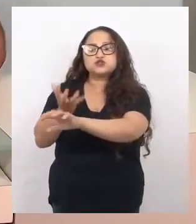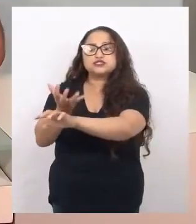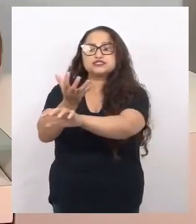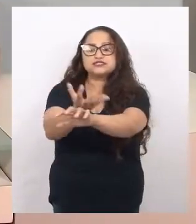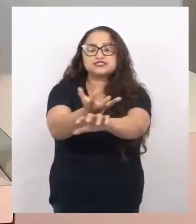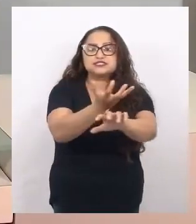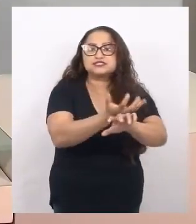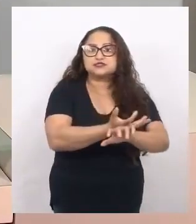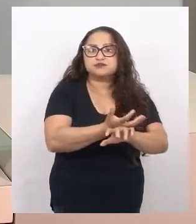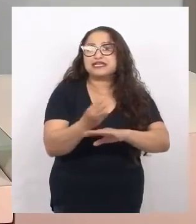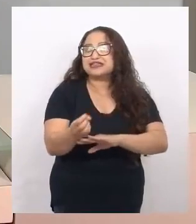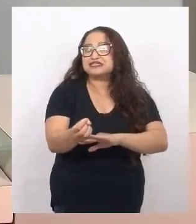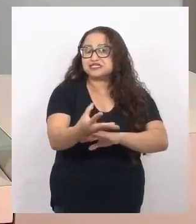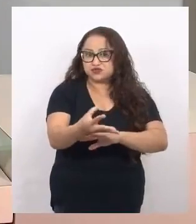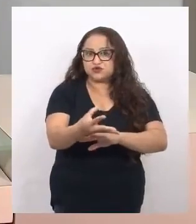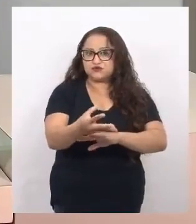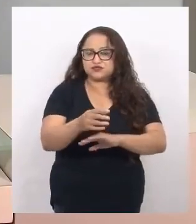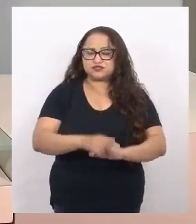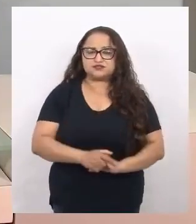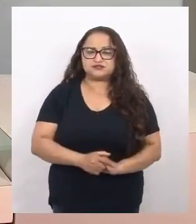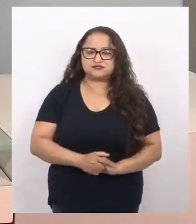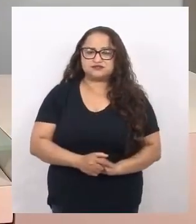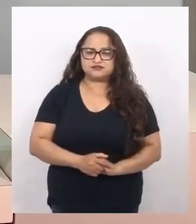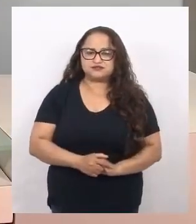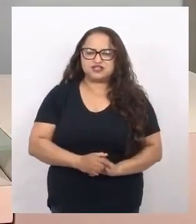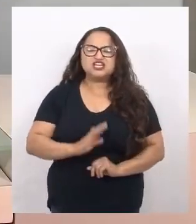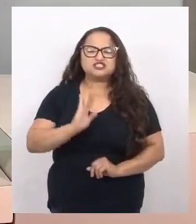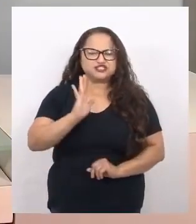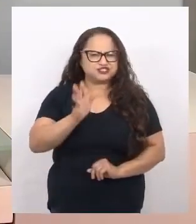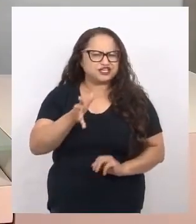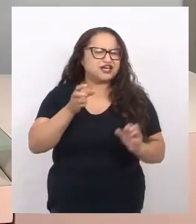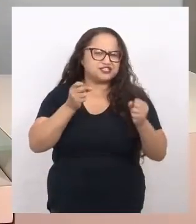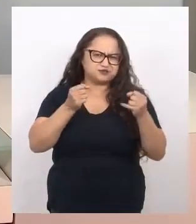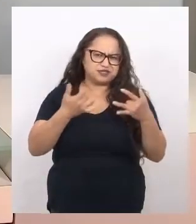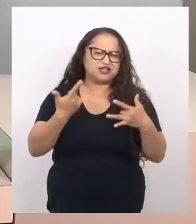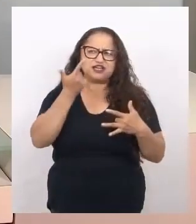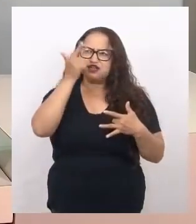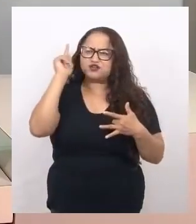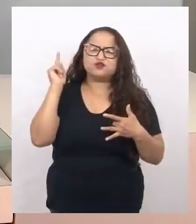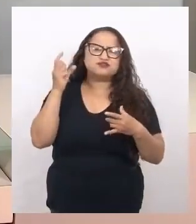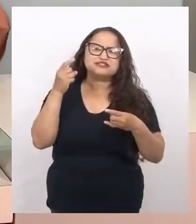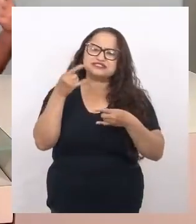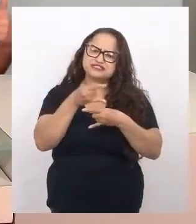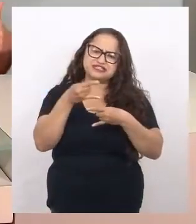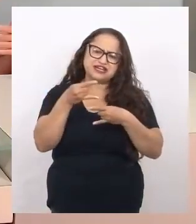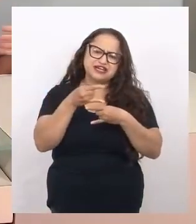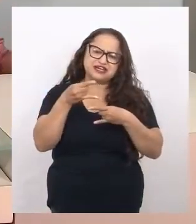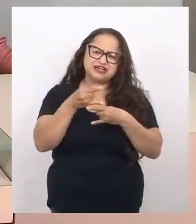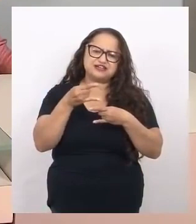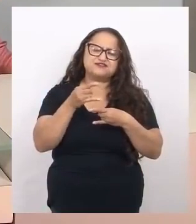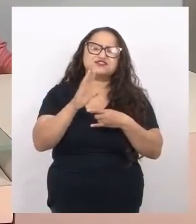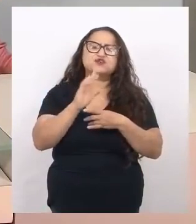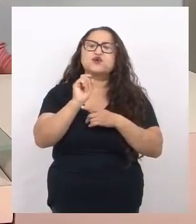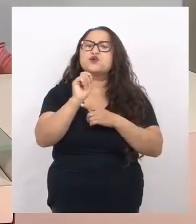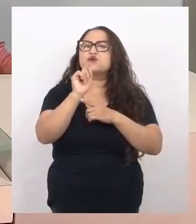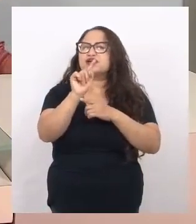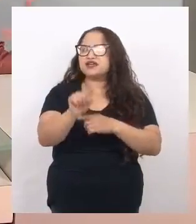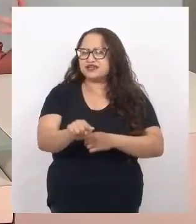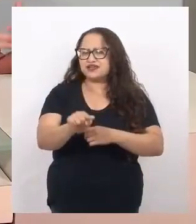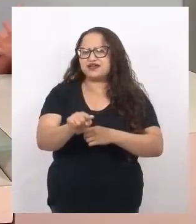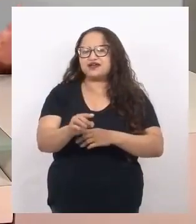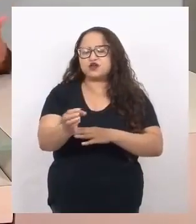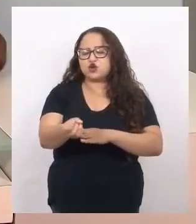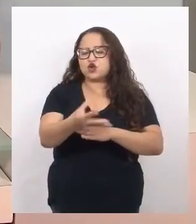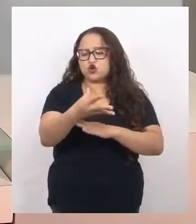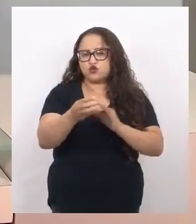curriculares novos, tá? E aí, eu já expliquei isso em algumas outras lives e tal, que são componentes curriculares novos, mas